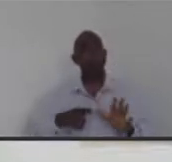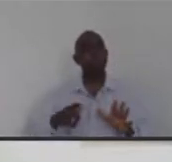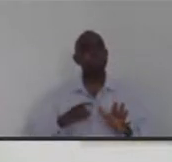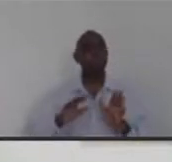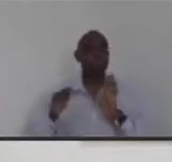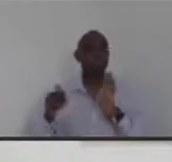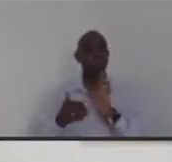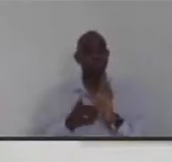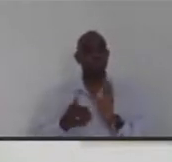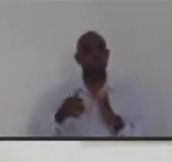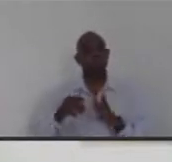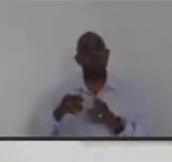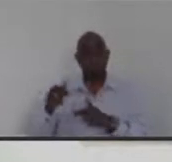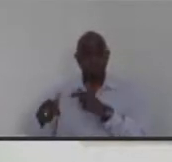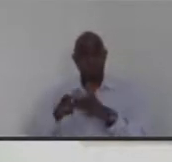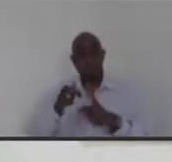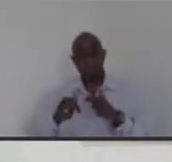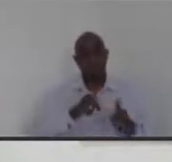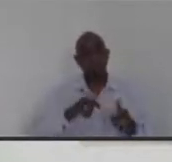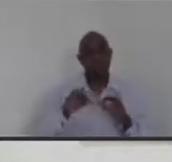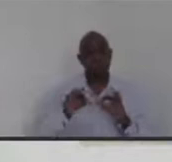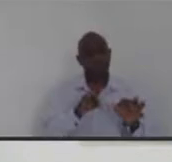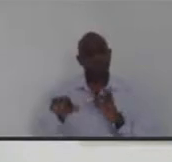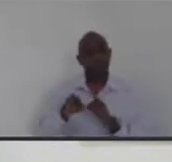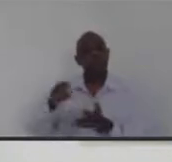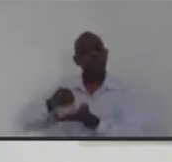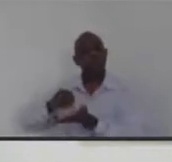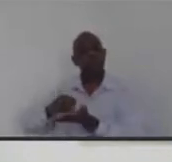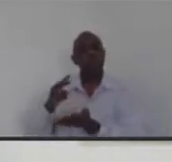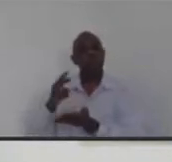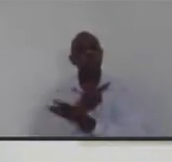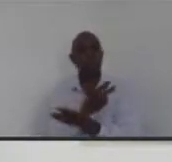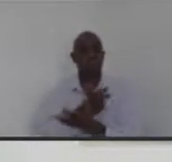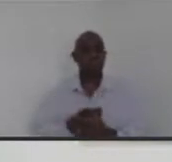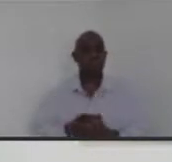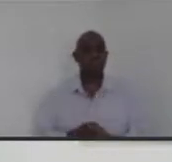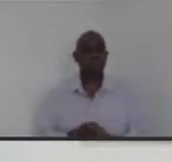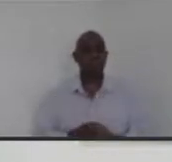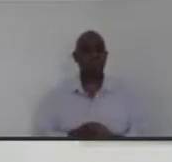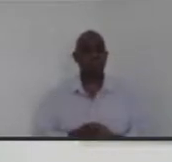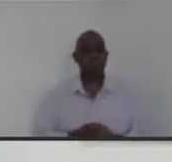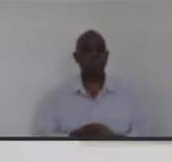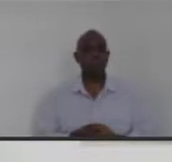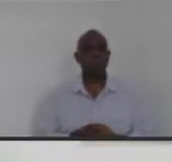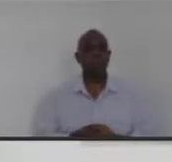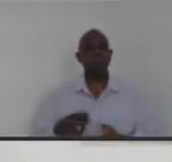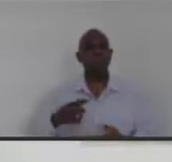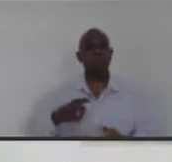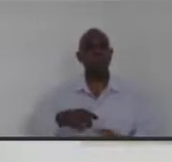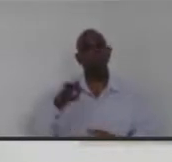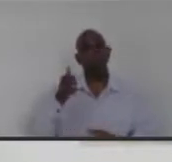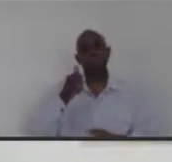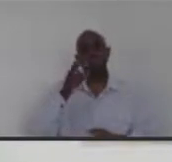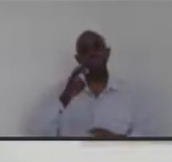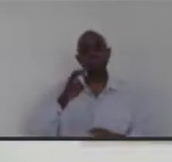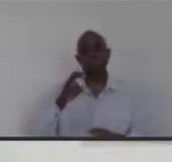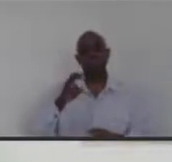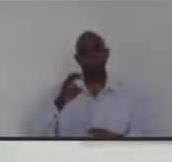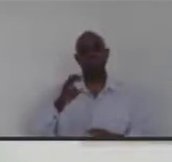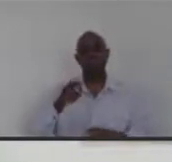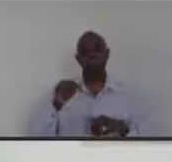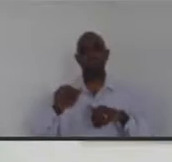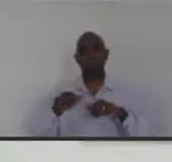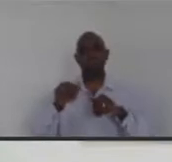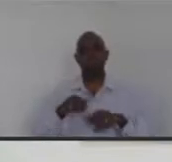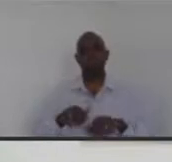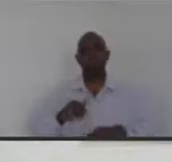ao saneamento básico estão em vigência? Solicito cópia do inteiro teor. Sala das sessões, 15 de setembro de 2020,